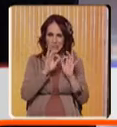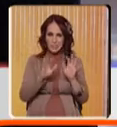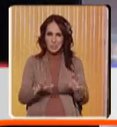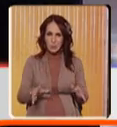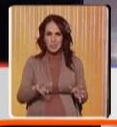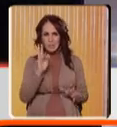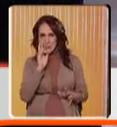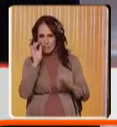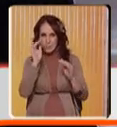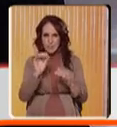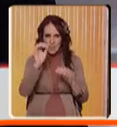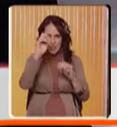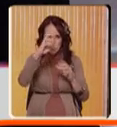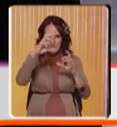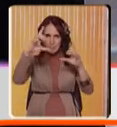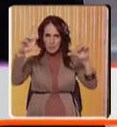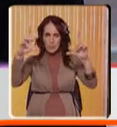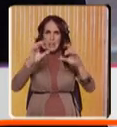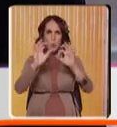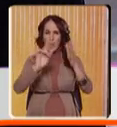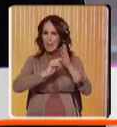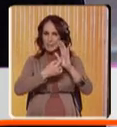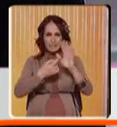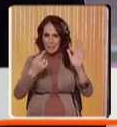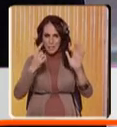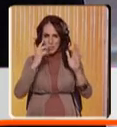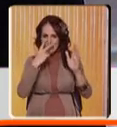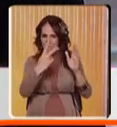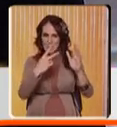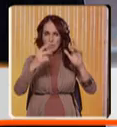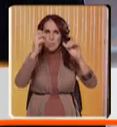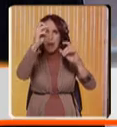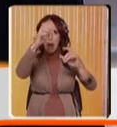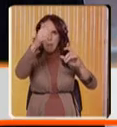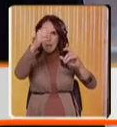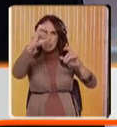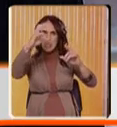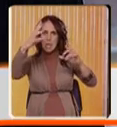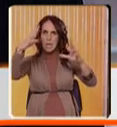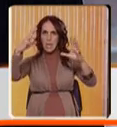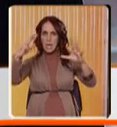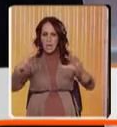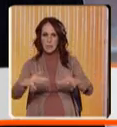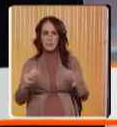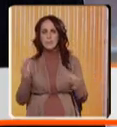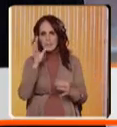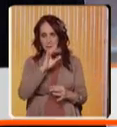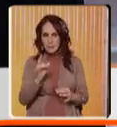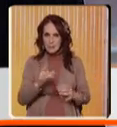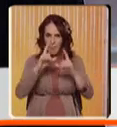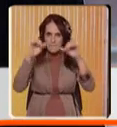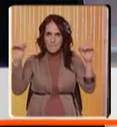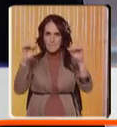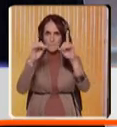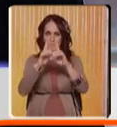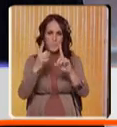C e vamos reduzindo o tamanho da letra. Isso é a acuidade visual pura. Referindo a essa acuidade visual pura, não